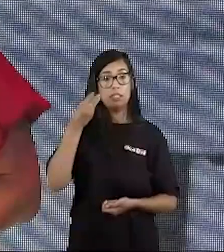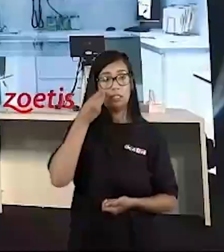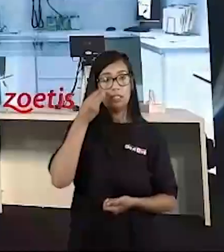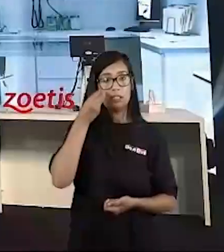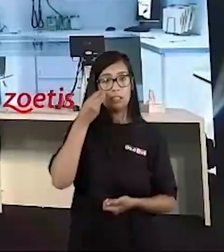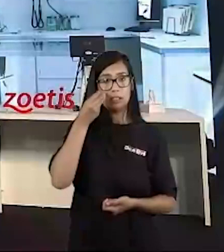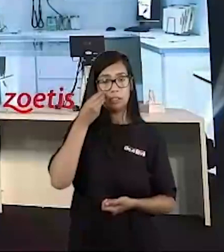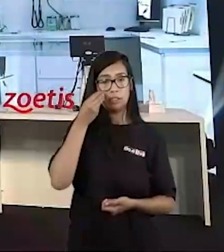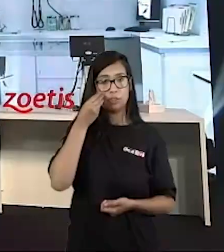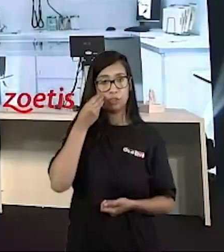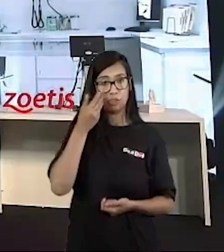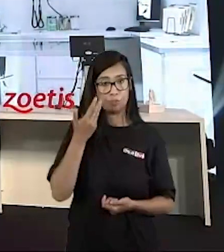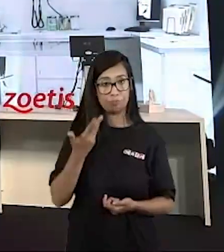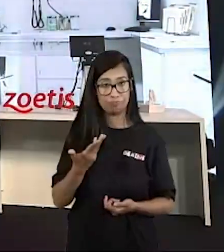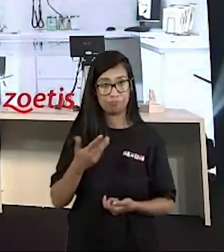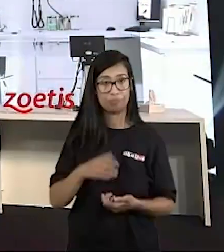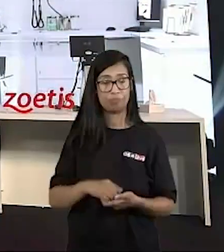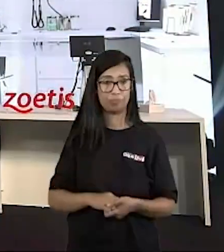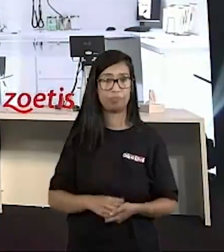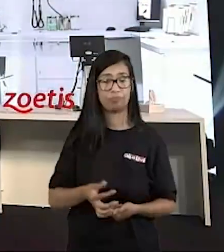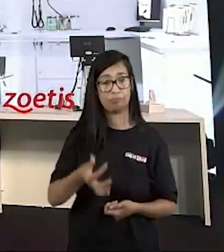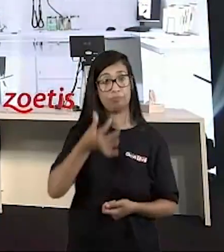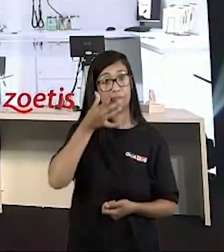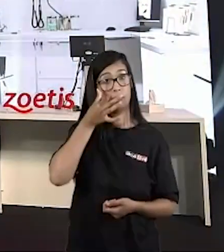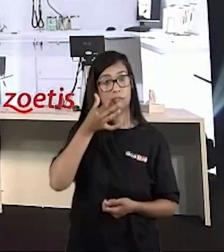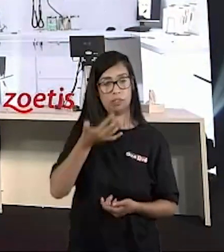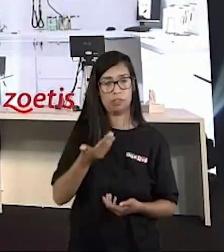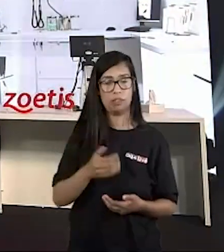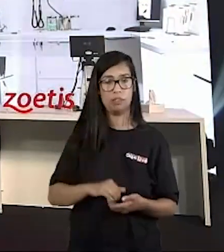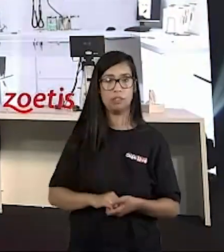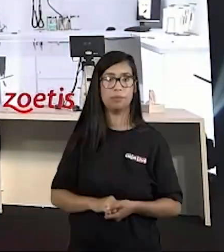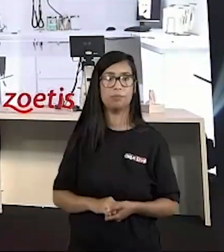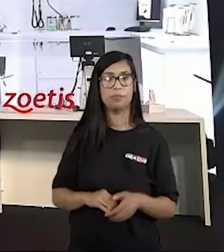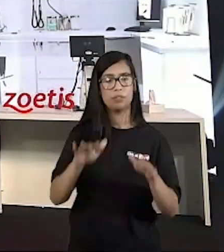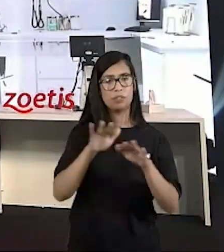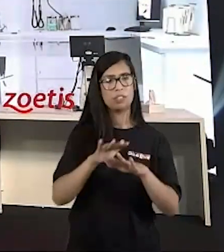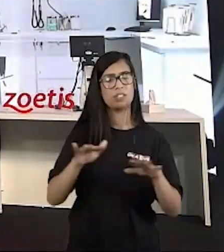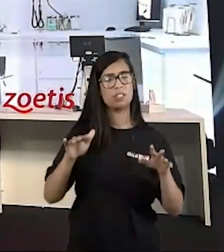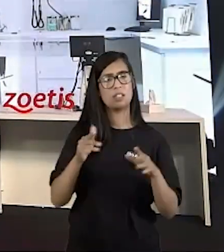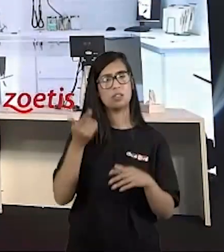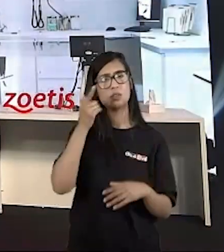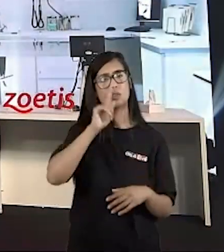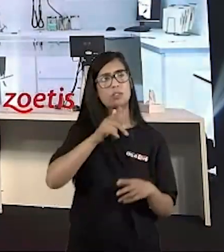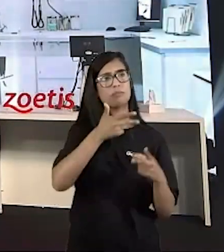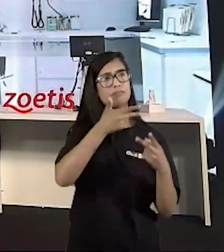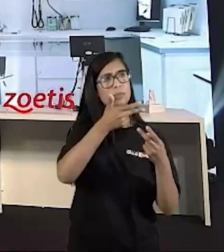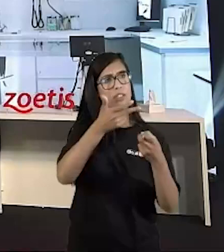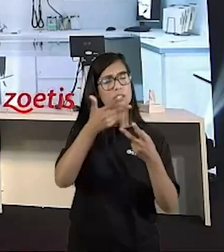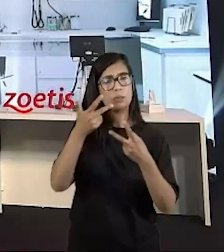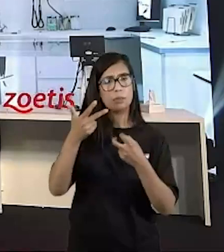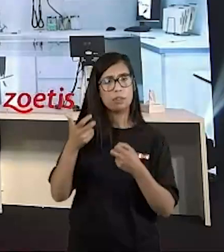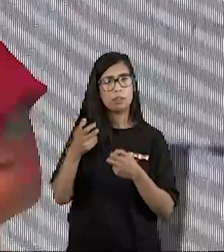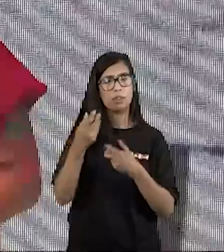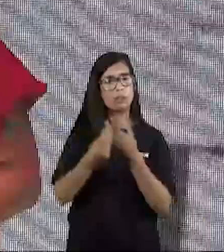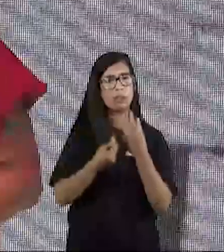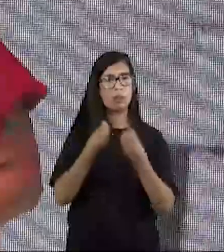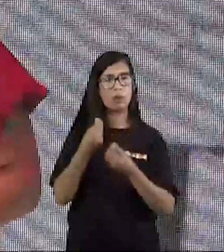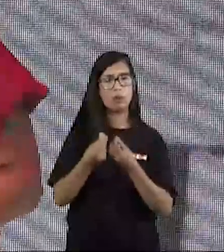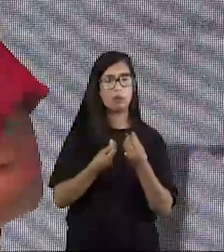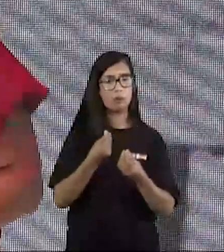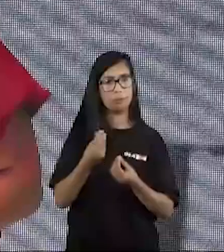lesão pustular-crostosa. Para quê? Para que vocês possam ver como que a gente executaria